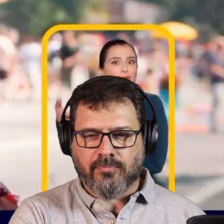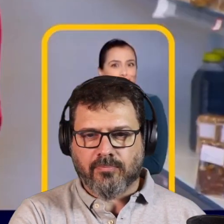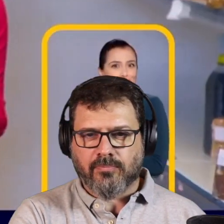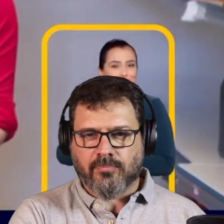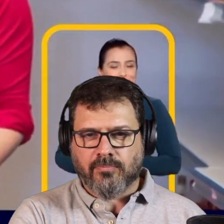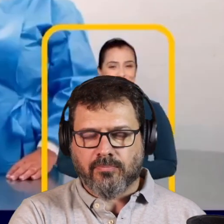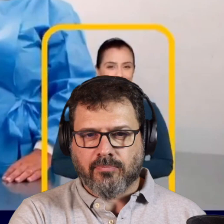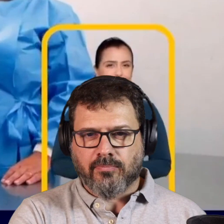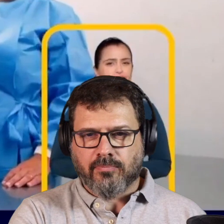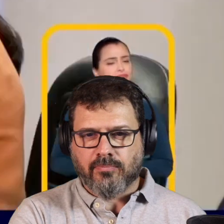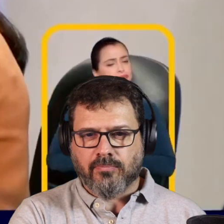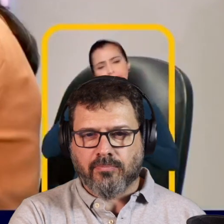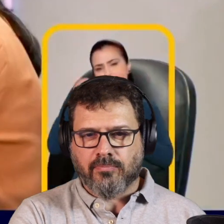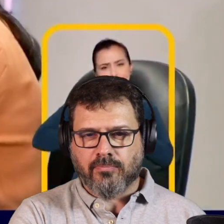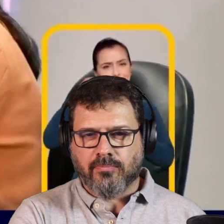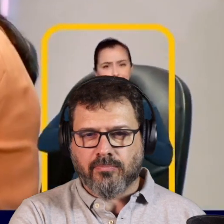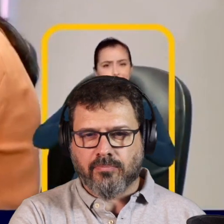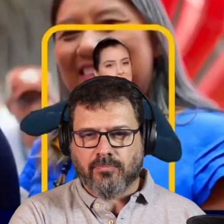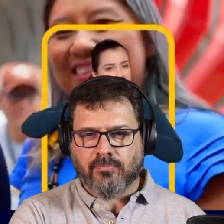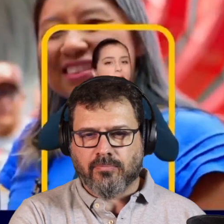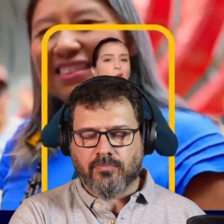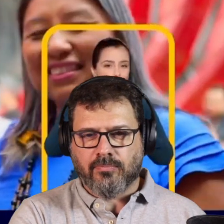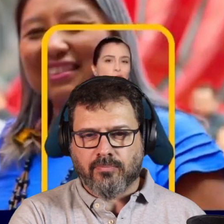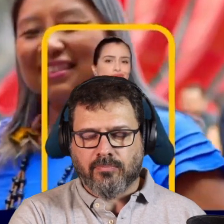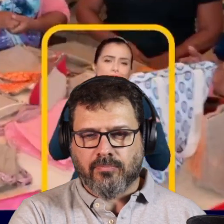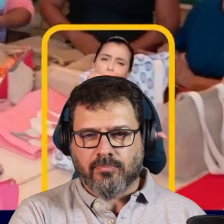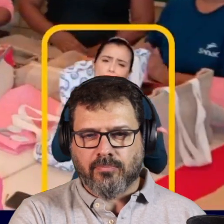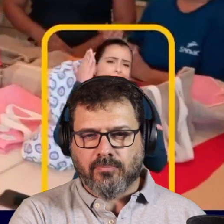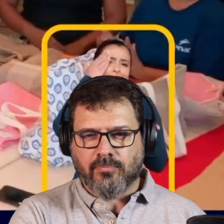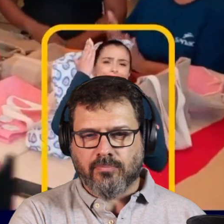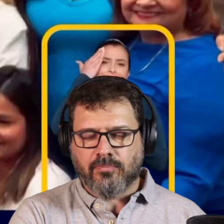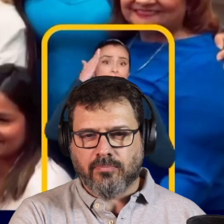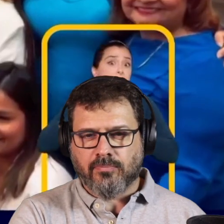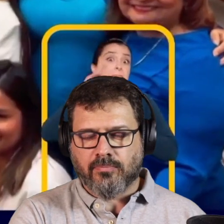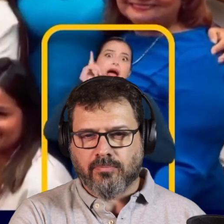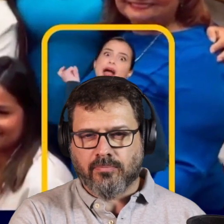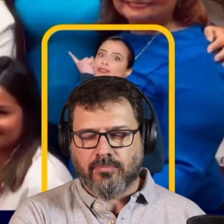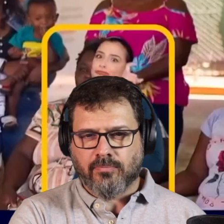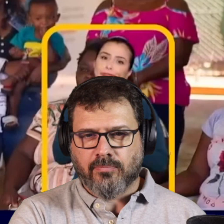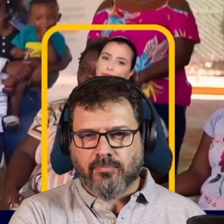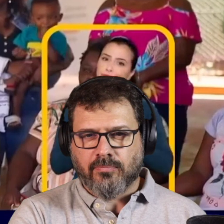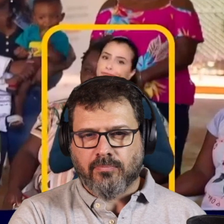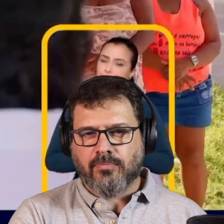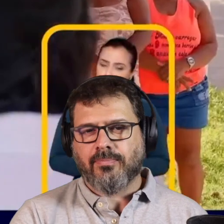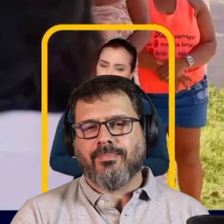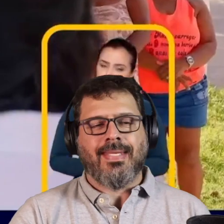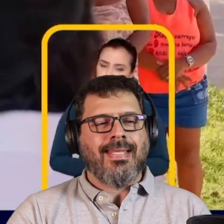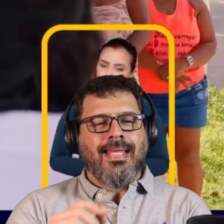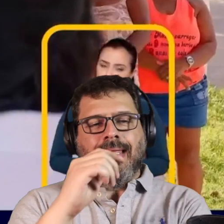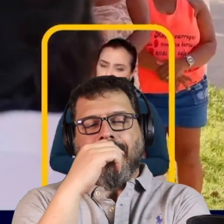mundo. É uma luta constante e a mulher se forja nessa luta, porque nós sabemos que tudo vai ser mais difícil para